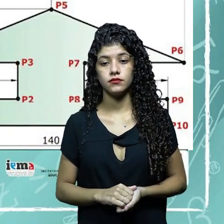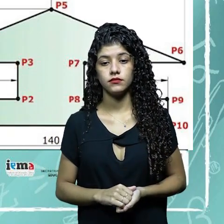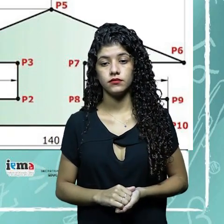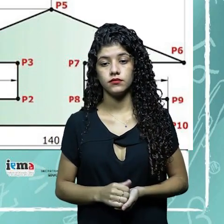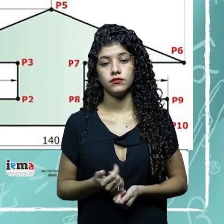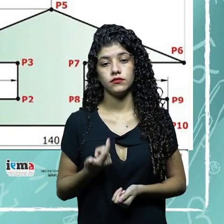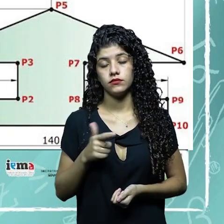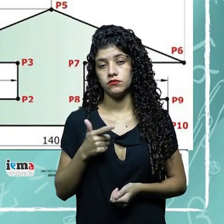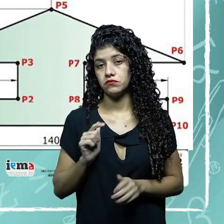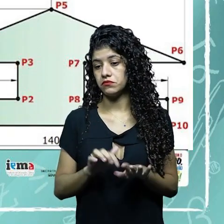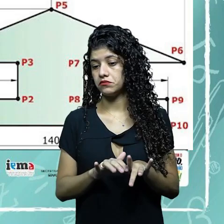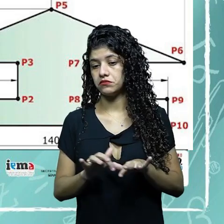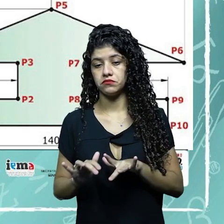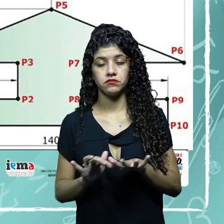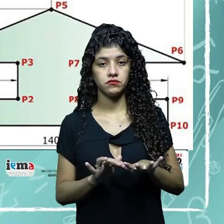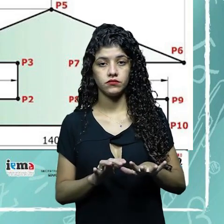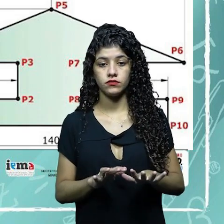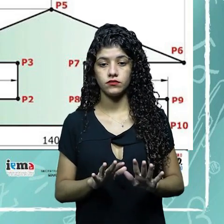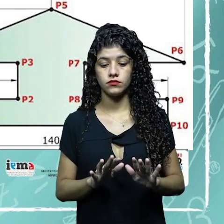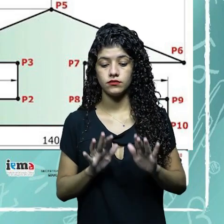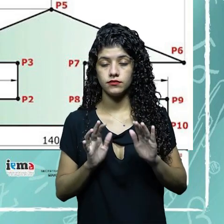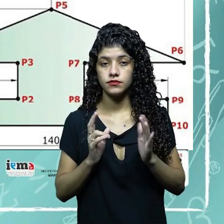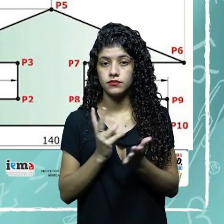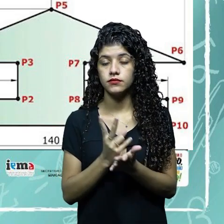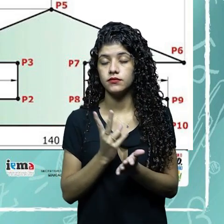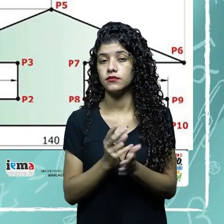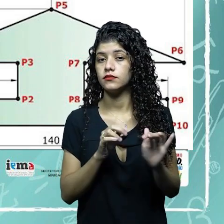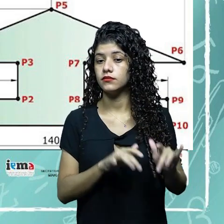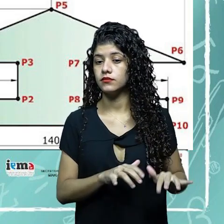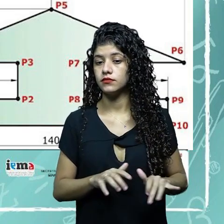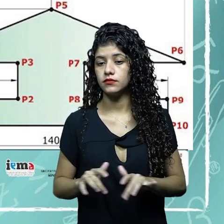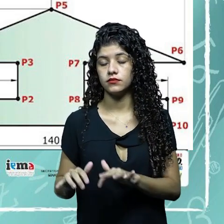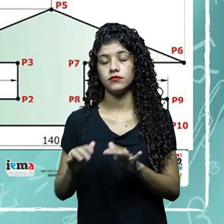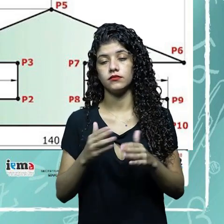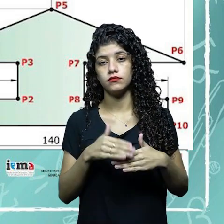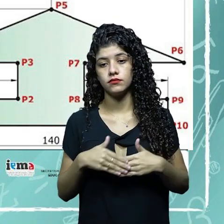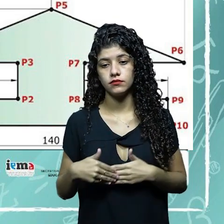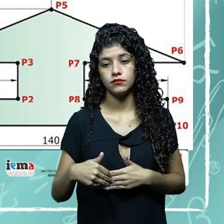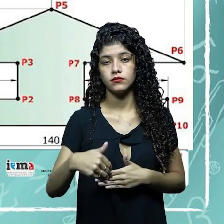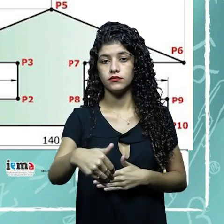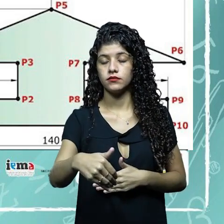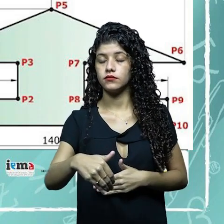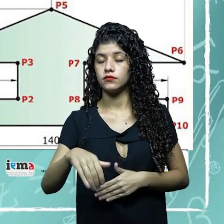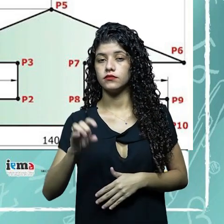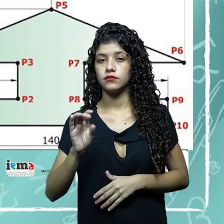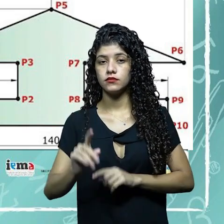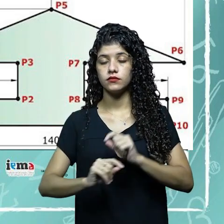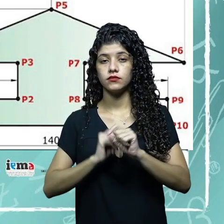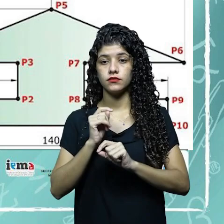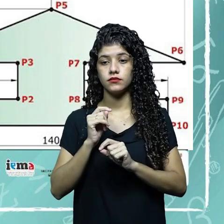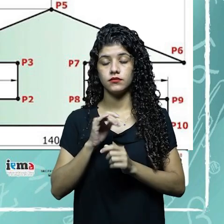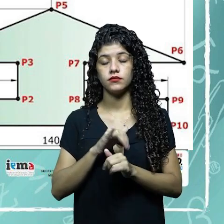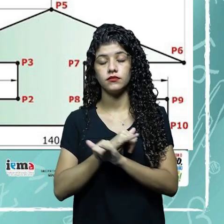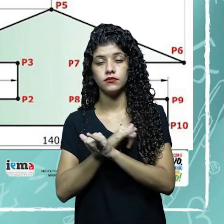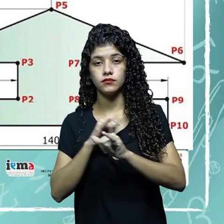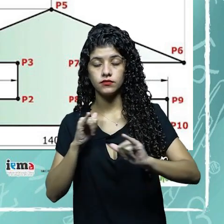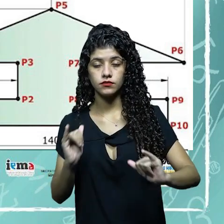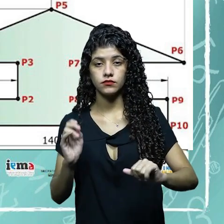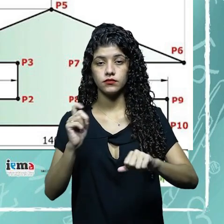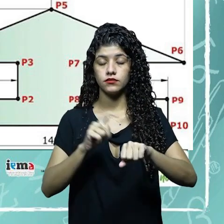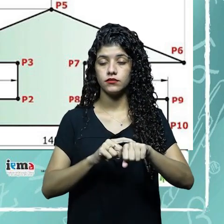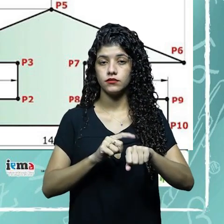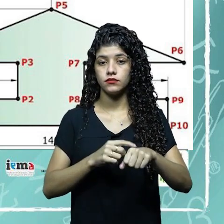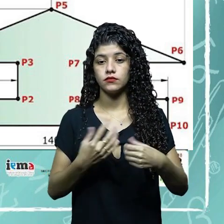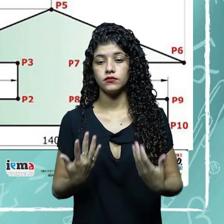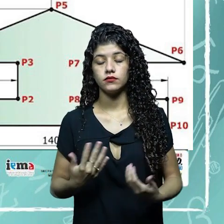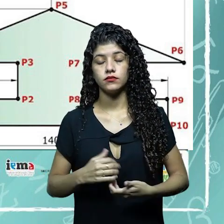meu teclado. Eu teria uma sequência direta, né? Somente informando pontos para ele, tá? Então,